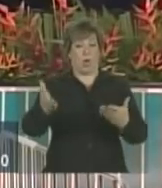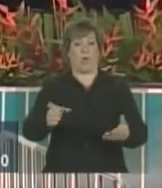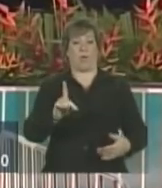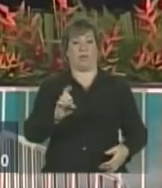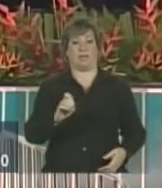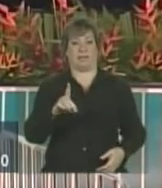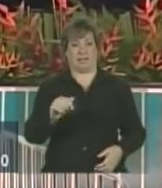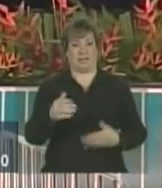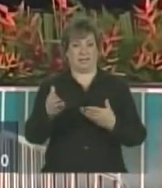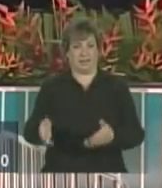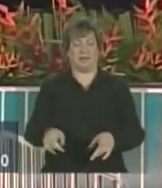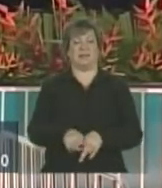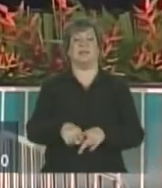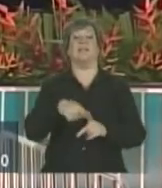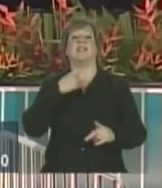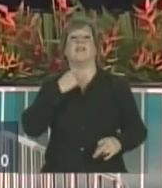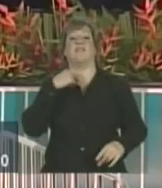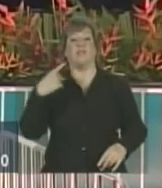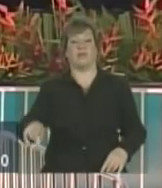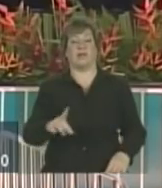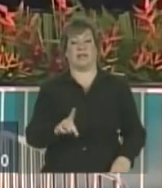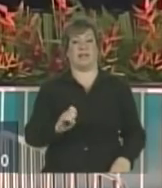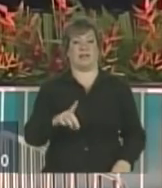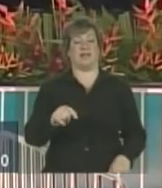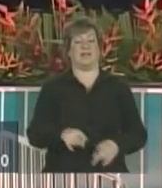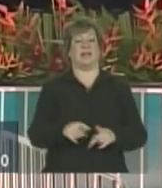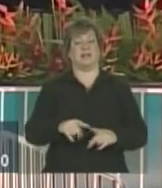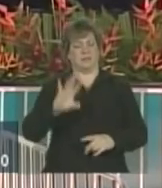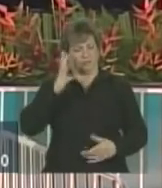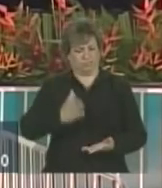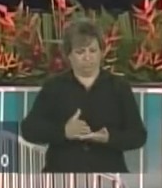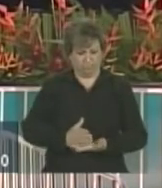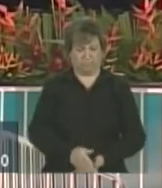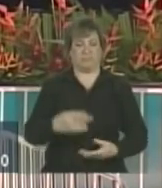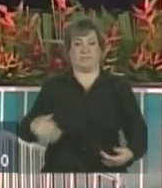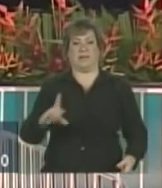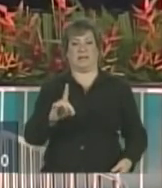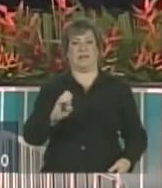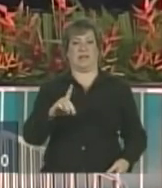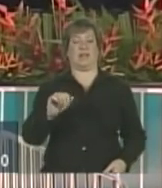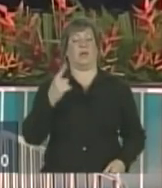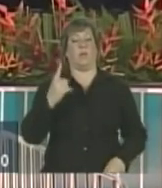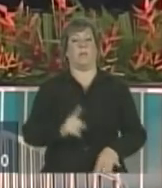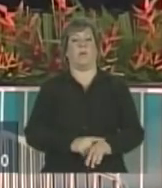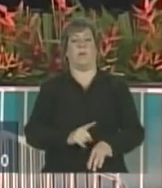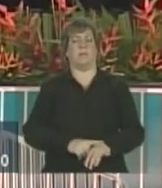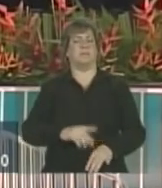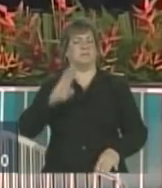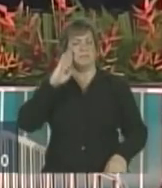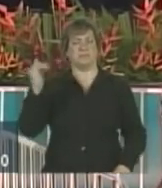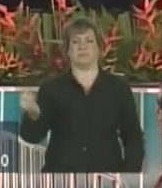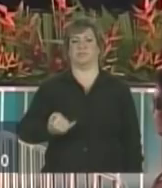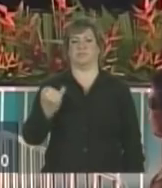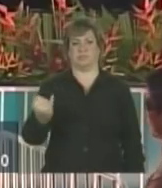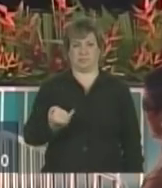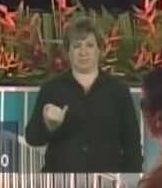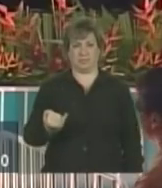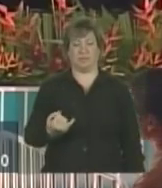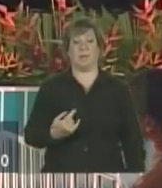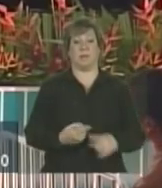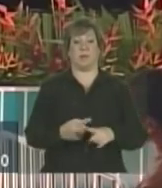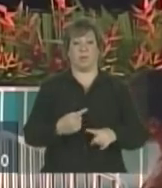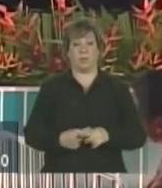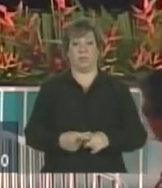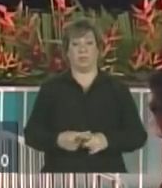na vontade do DEDA, na determinação do DEDA, um momento fundamental. Porque